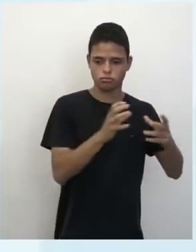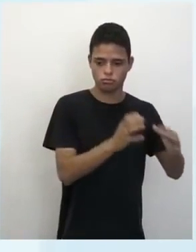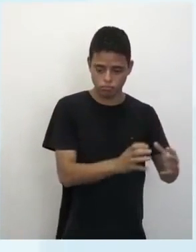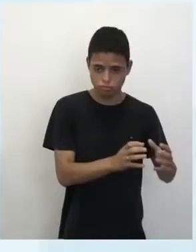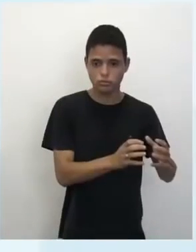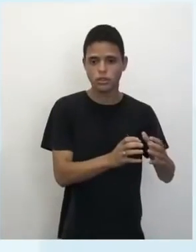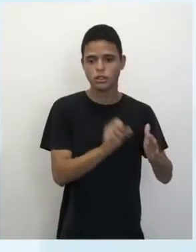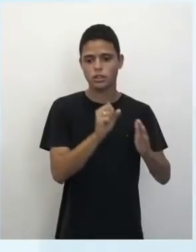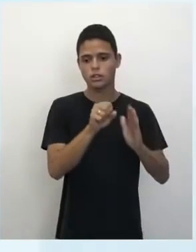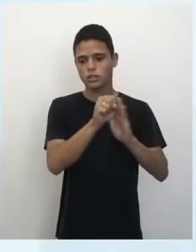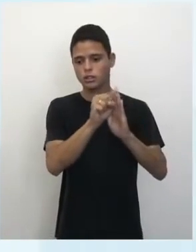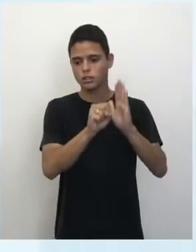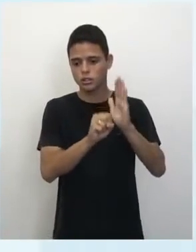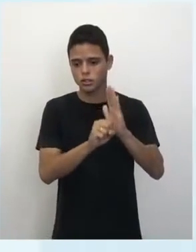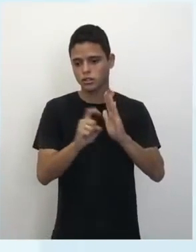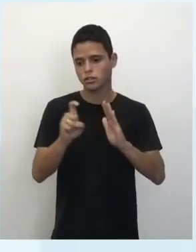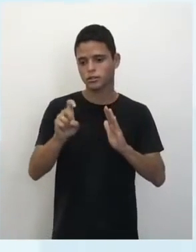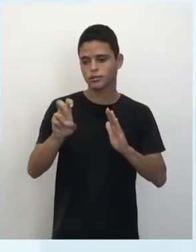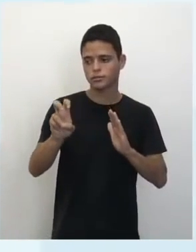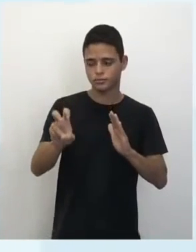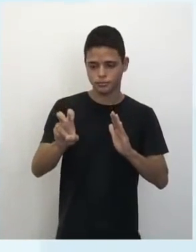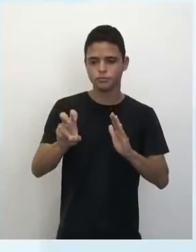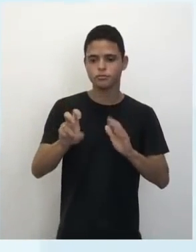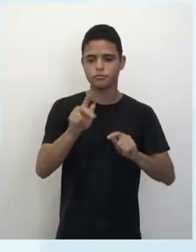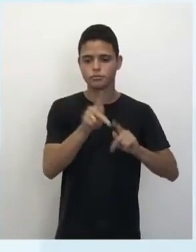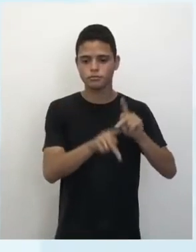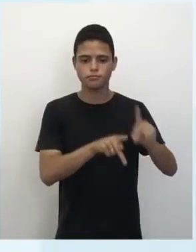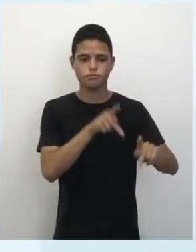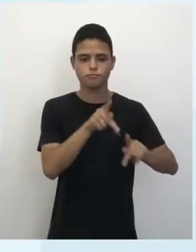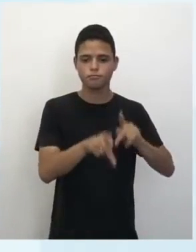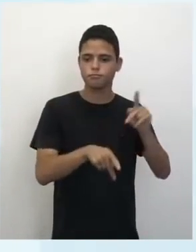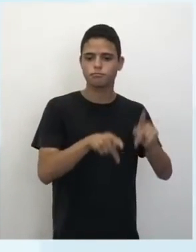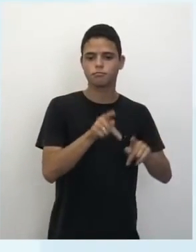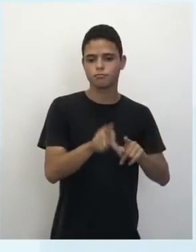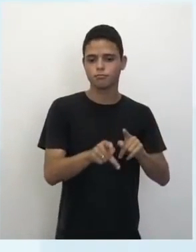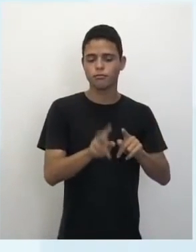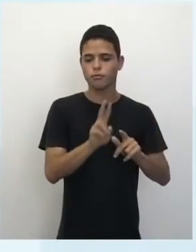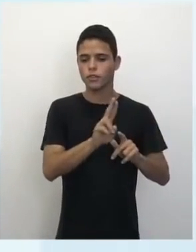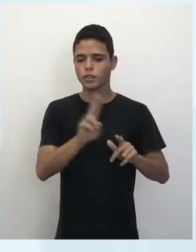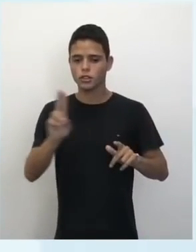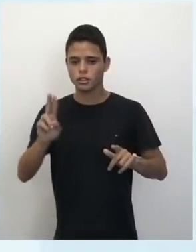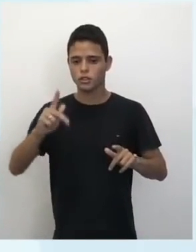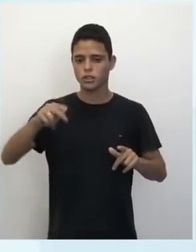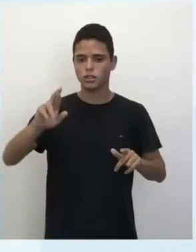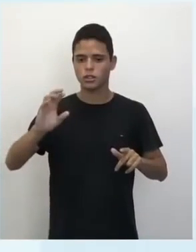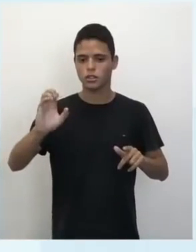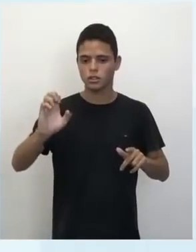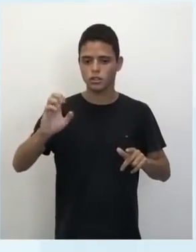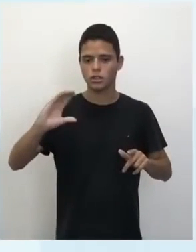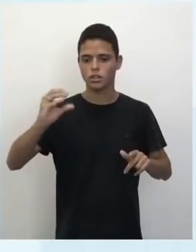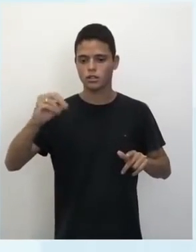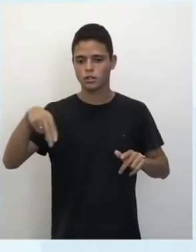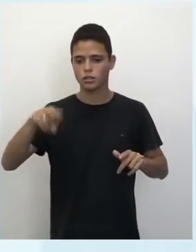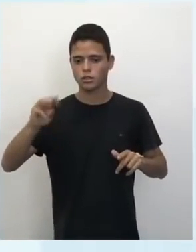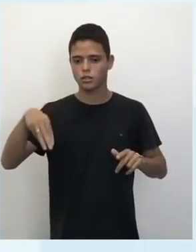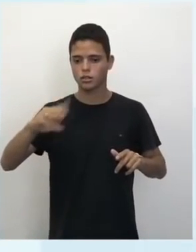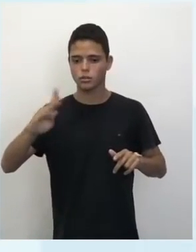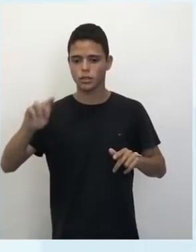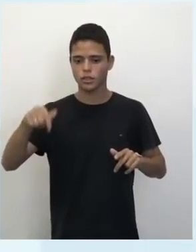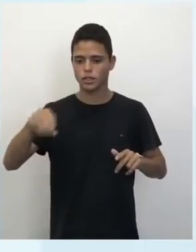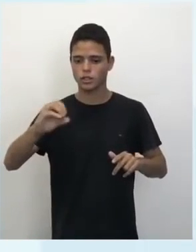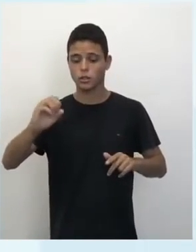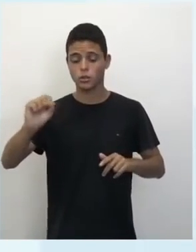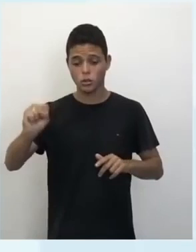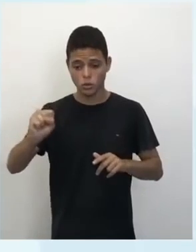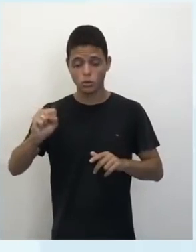até o século XV. Os povos chamados de pré-colombianos, nomenclatura que tem como marco a chegada